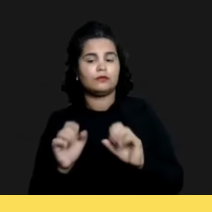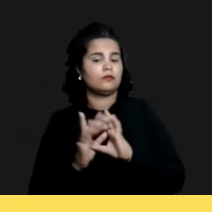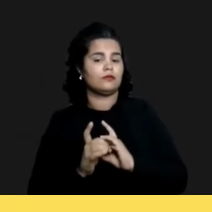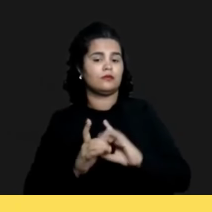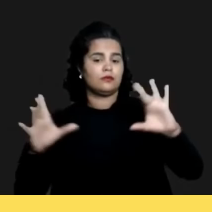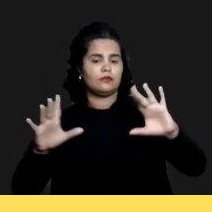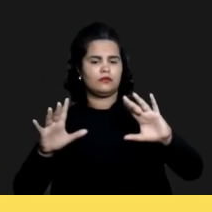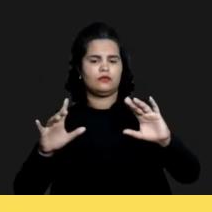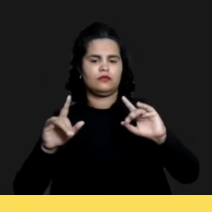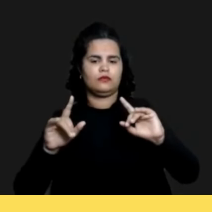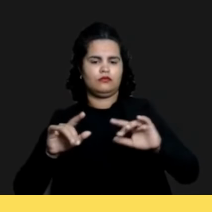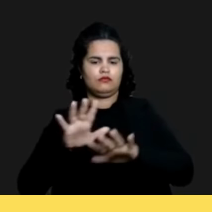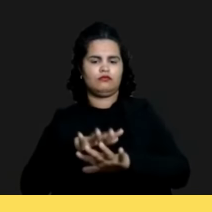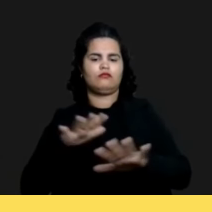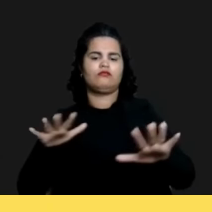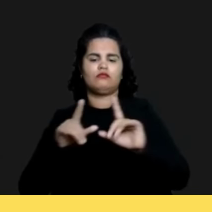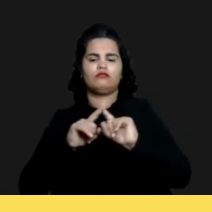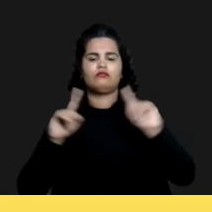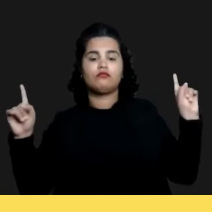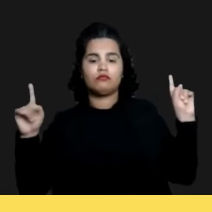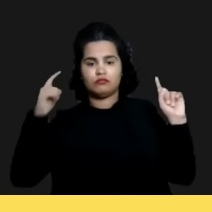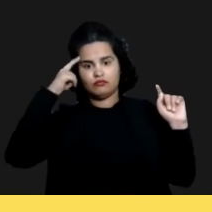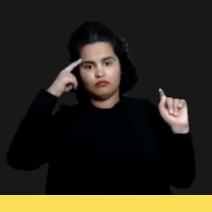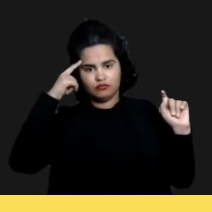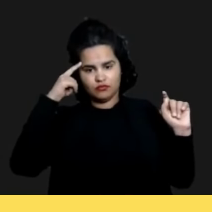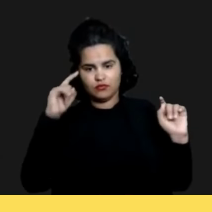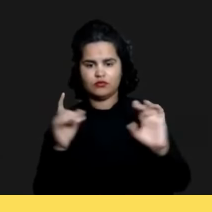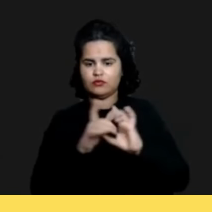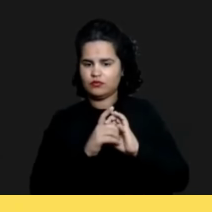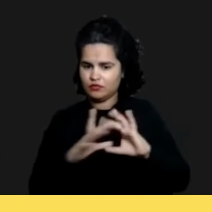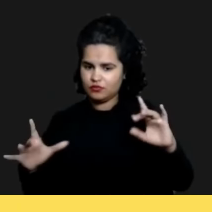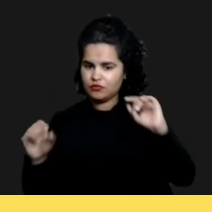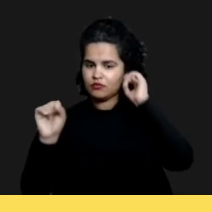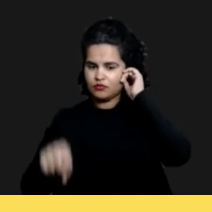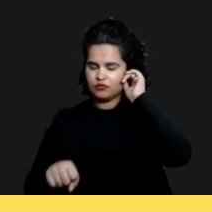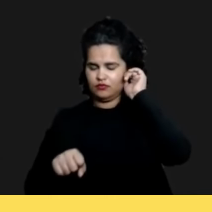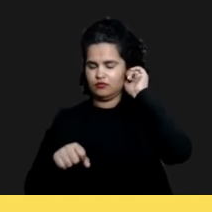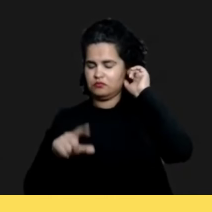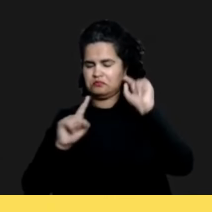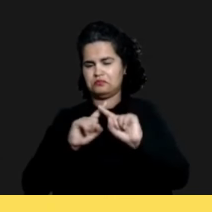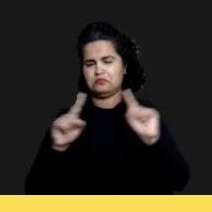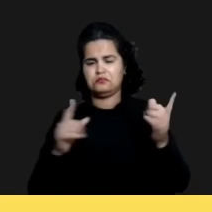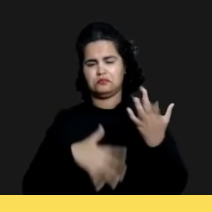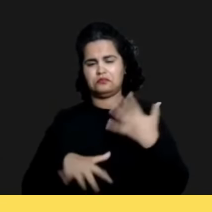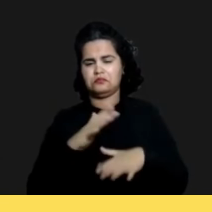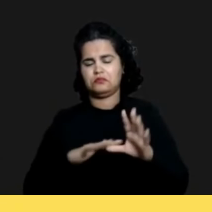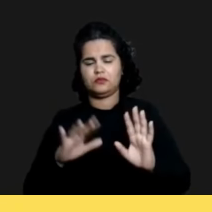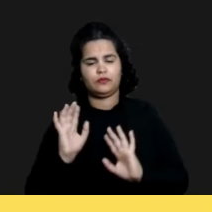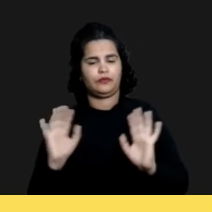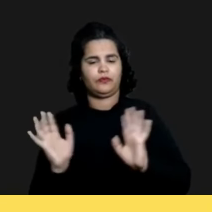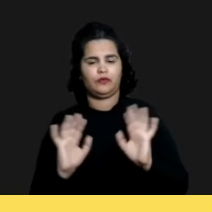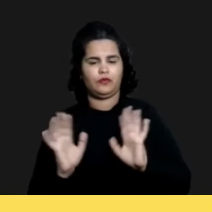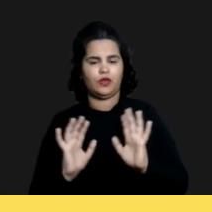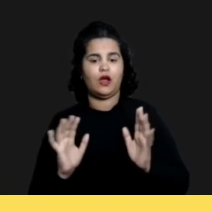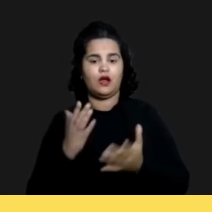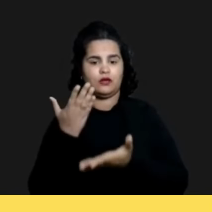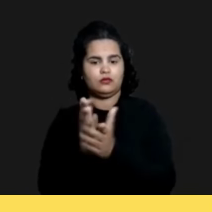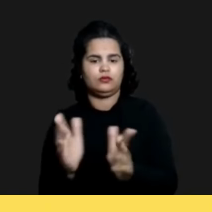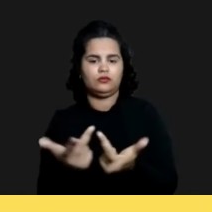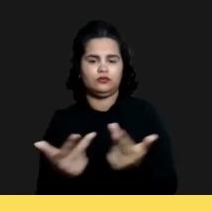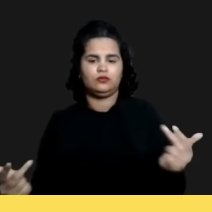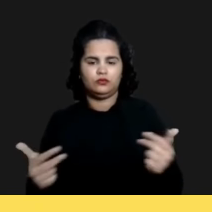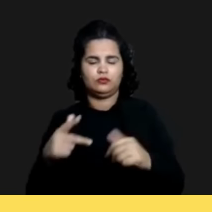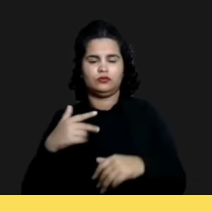livre manifestação do pensamento, mas sem baderna e destruição do